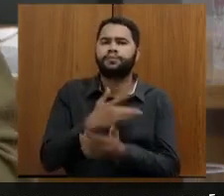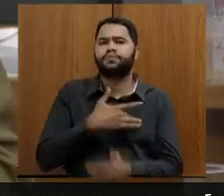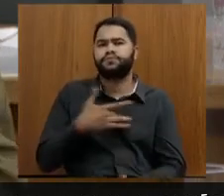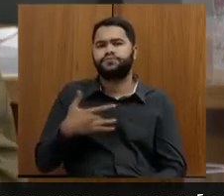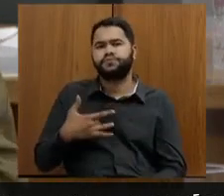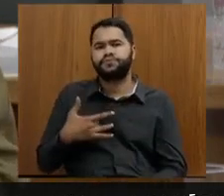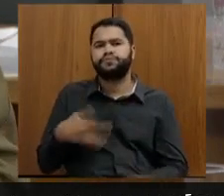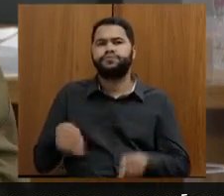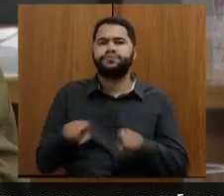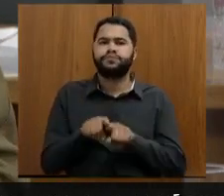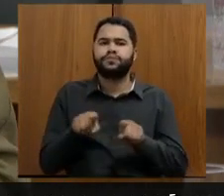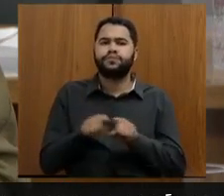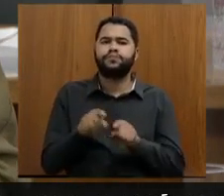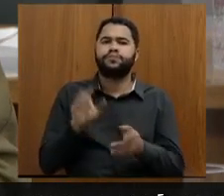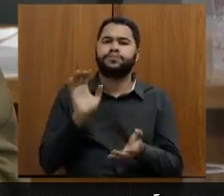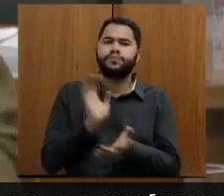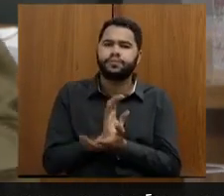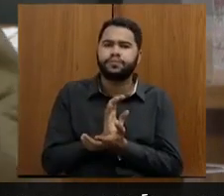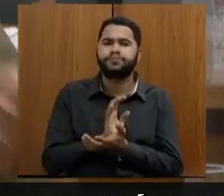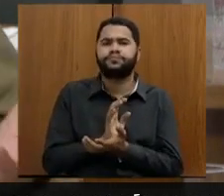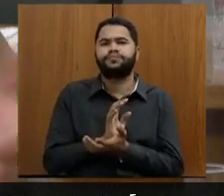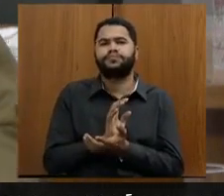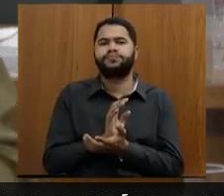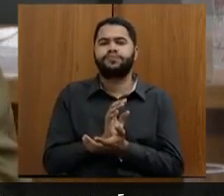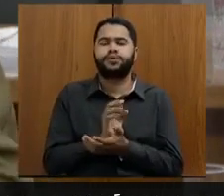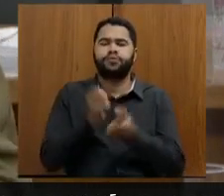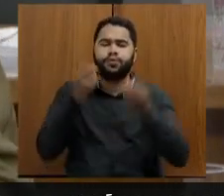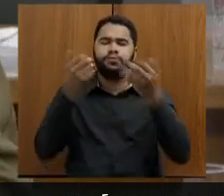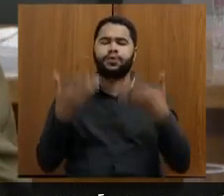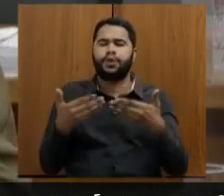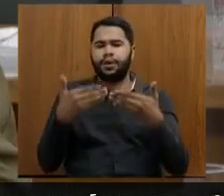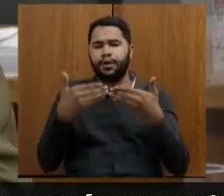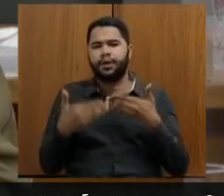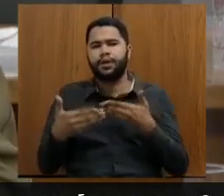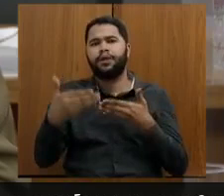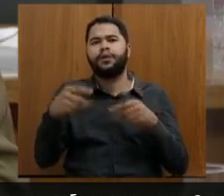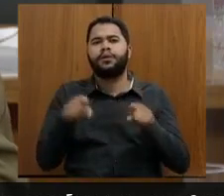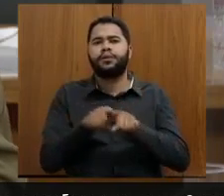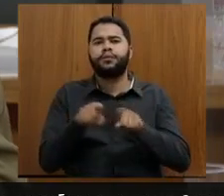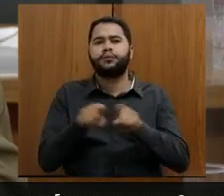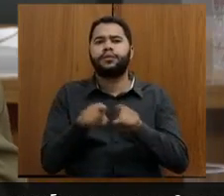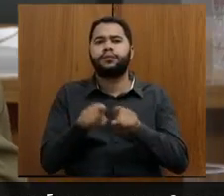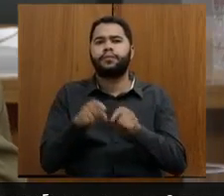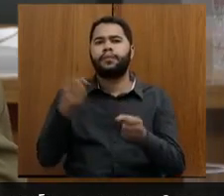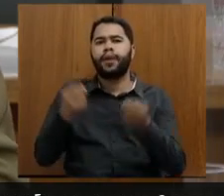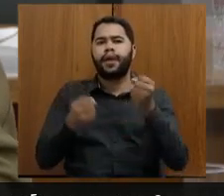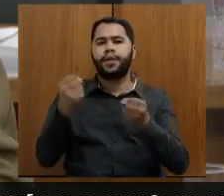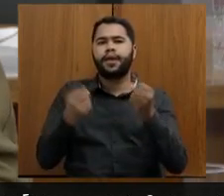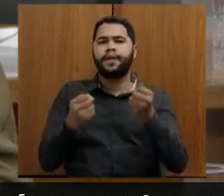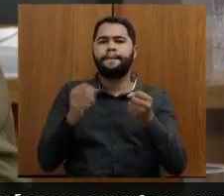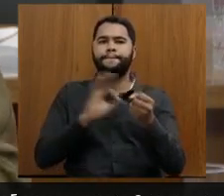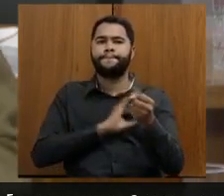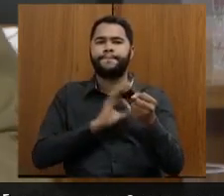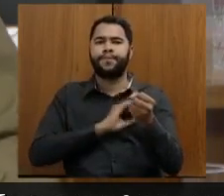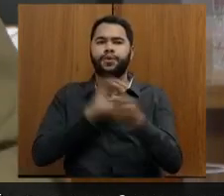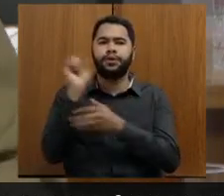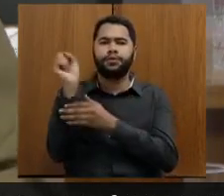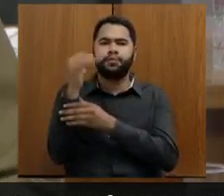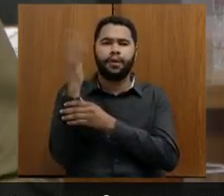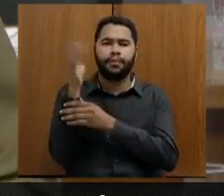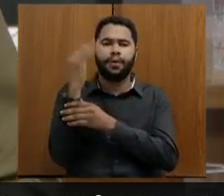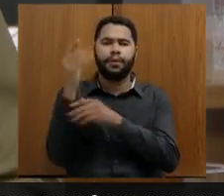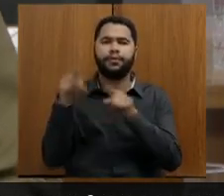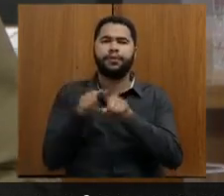Saúde na parte da rede digitalização vou falar um pouquinho mais da frente viaturas para essa Patrulha Rural E